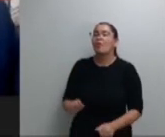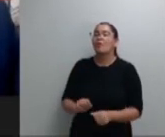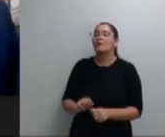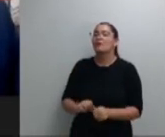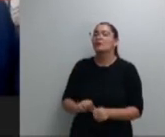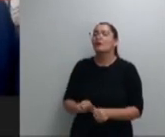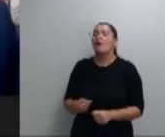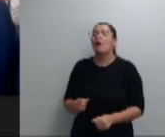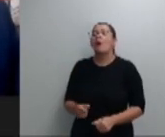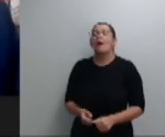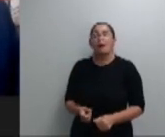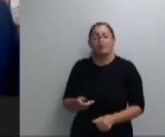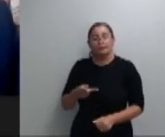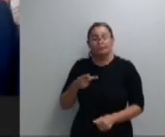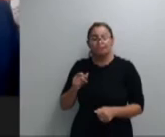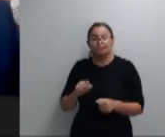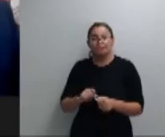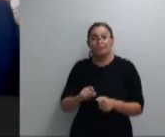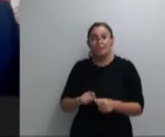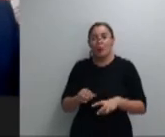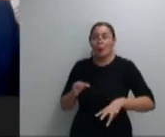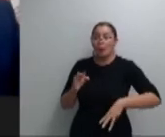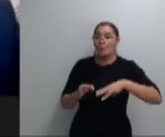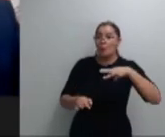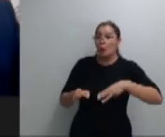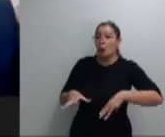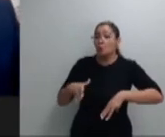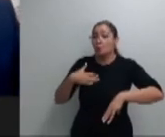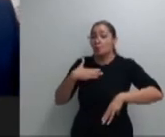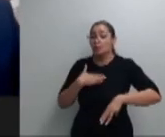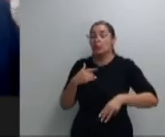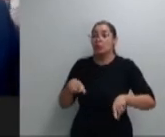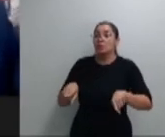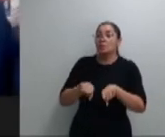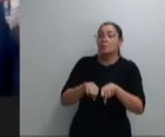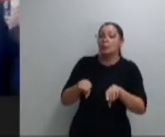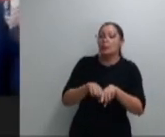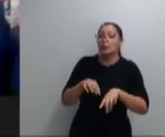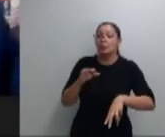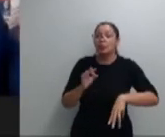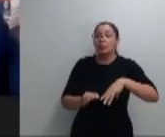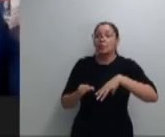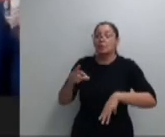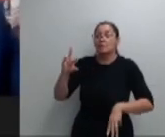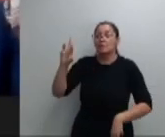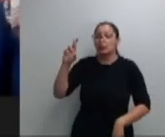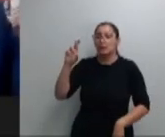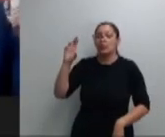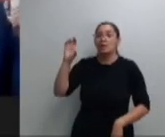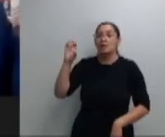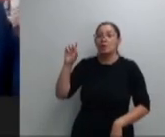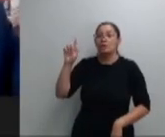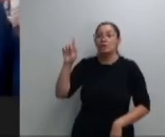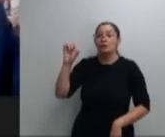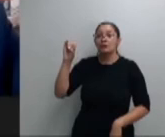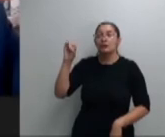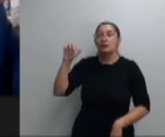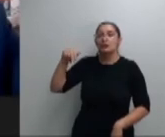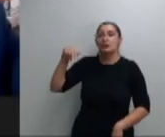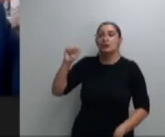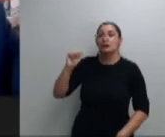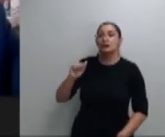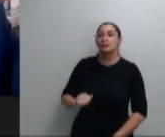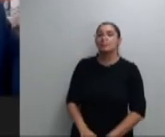mim e pela ministra Regina Helena e pelo que eu observo se eu não estou equivocado